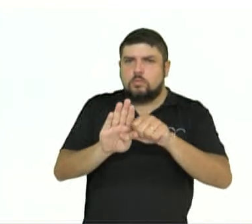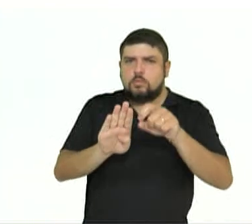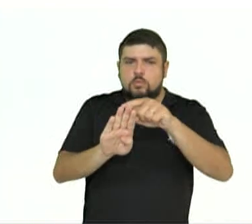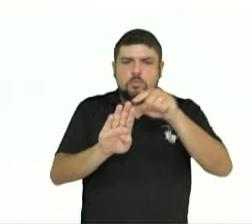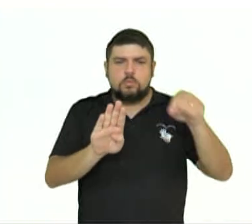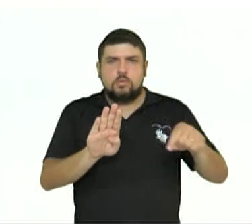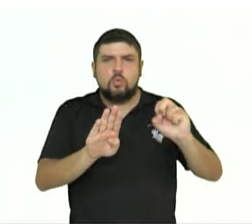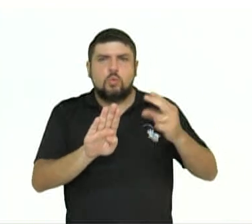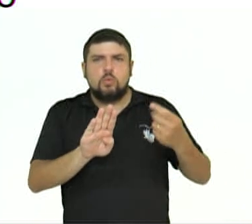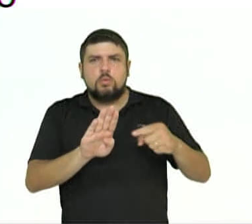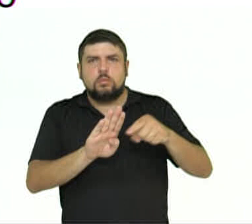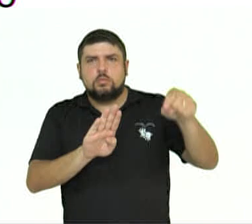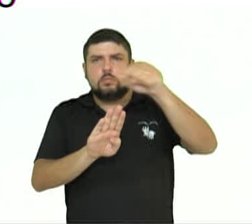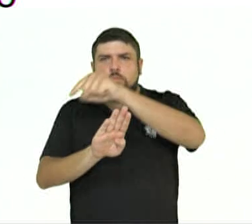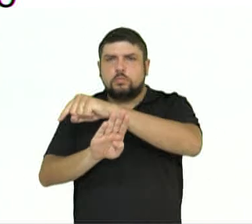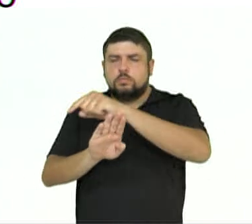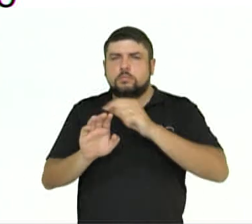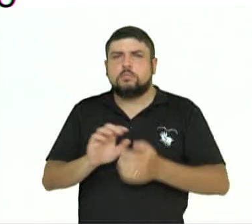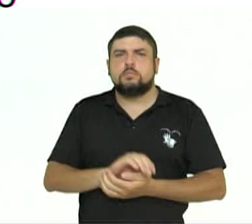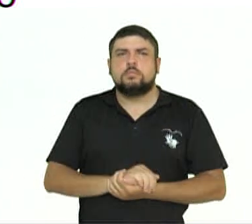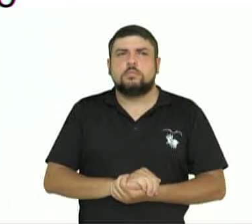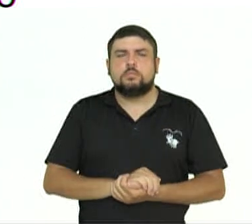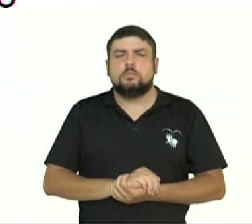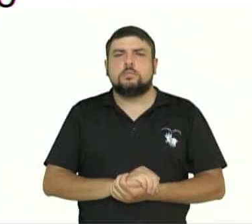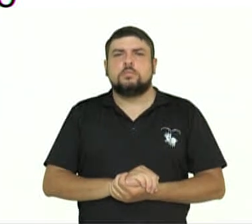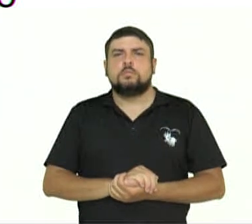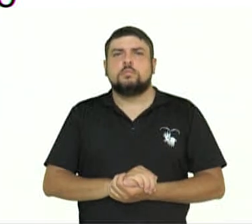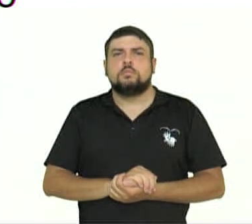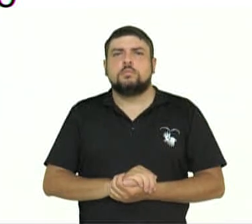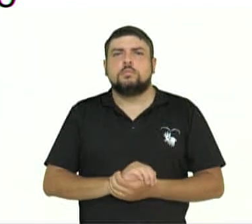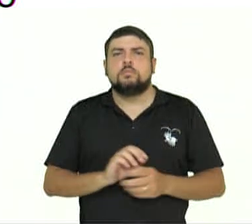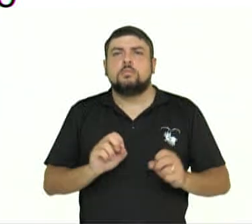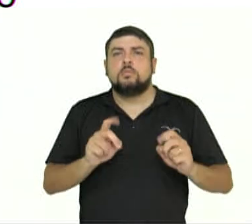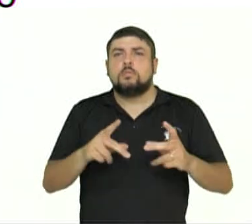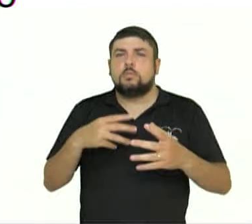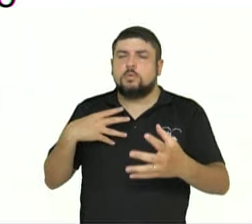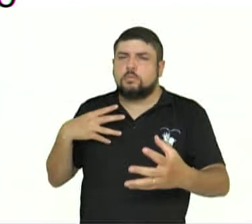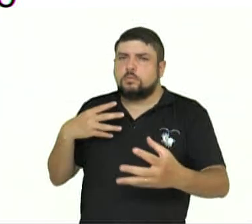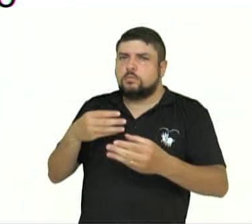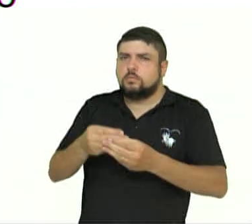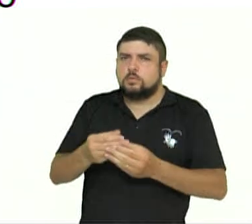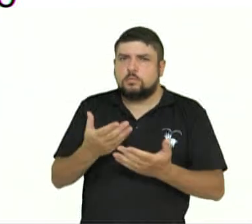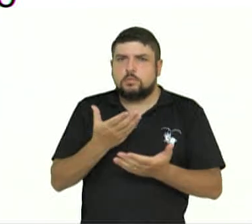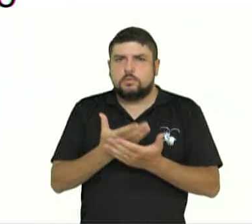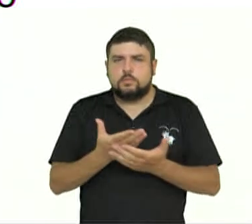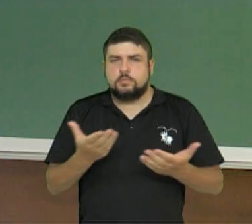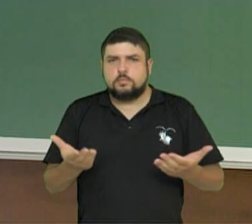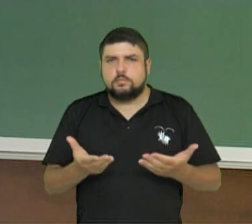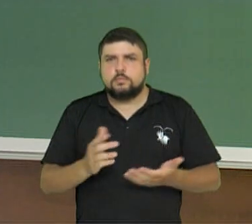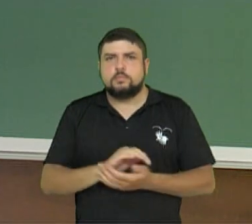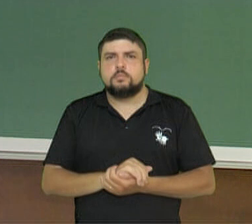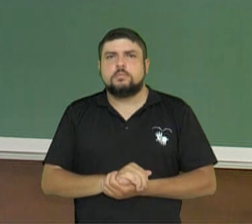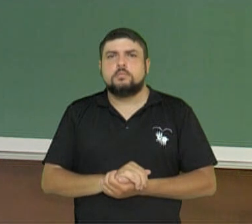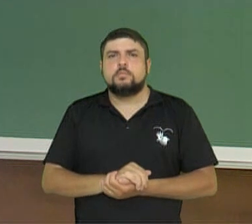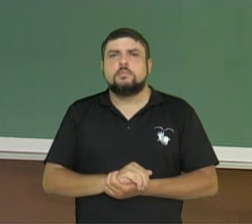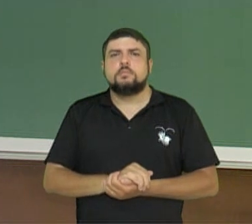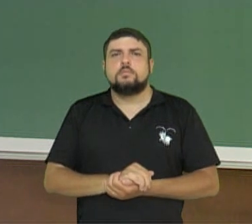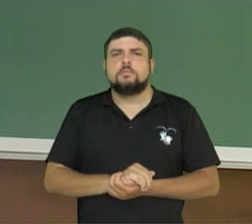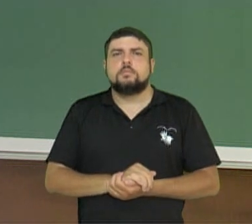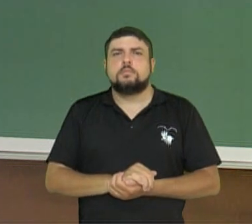do substantivo. Bien? Vamos aí então só retomar o que vimos na aula de hoje. Que hemos estudado